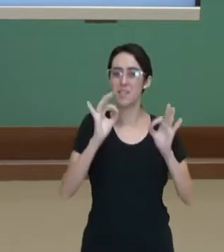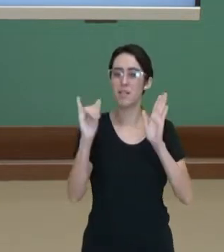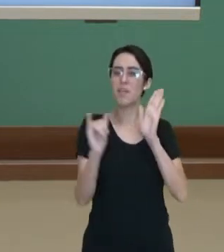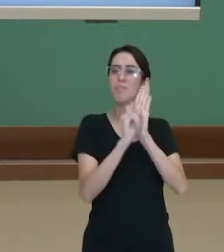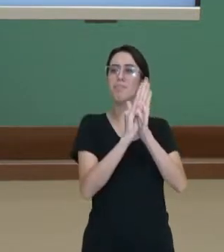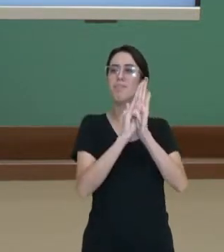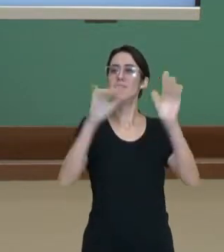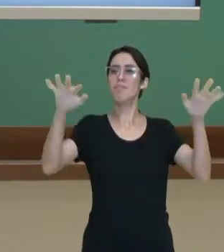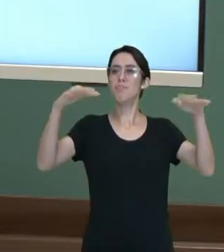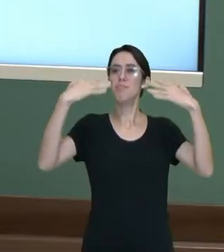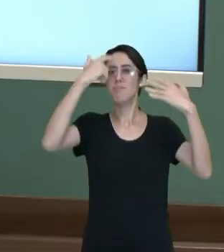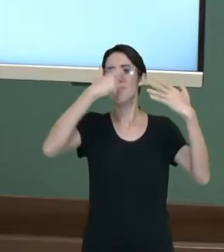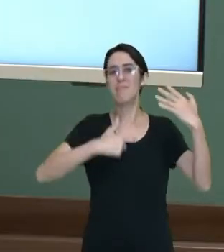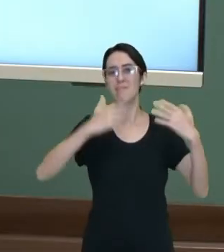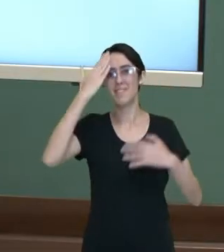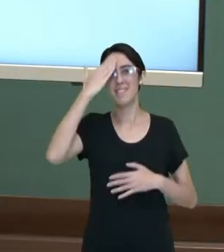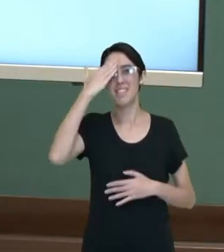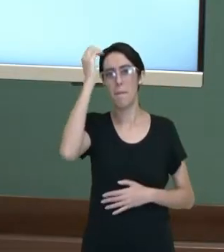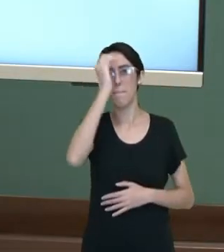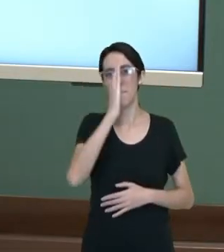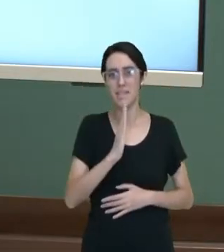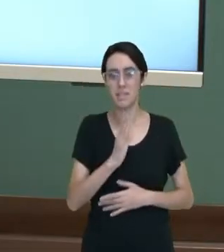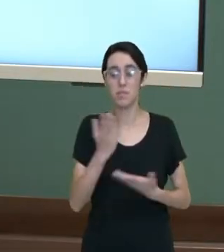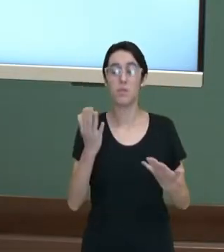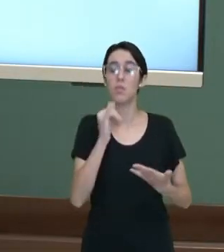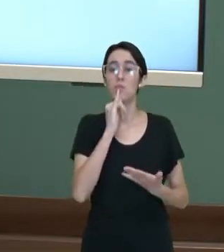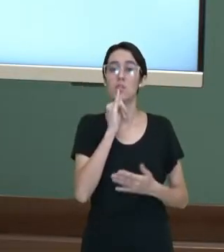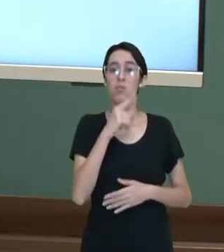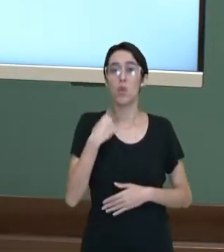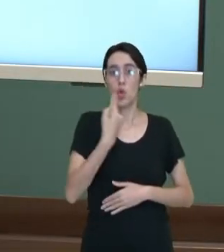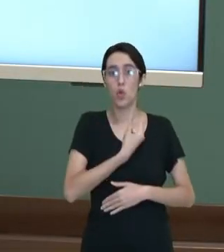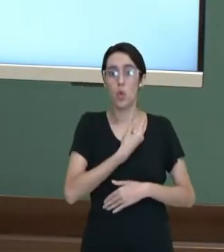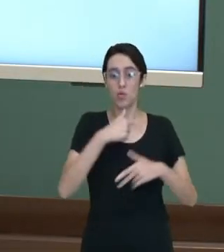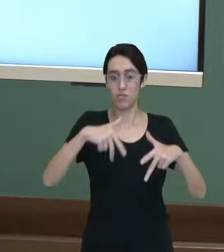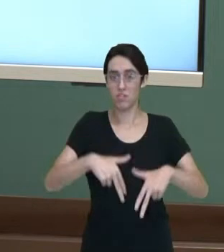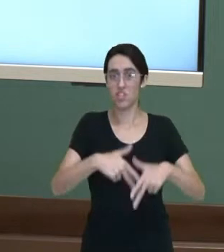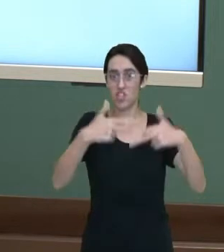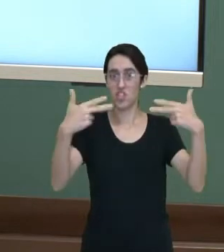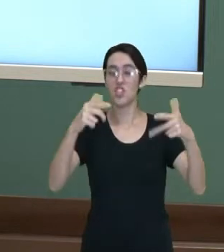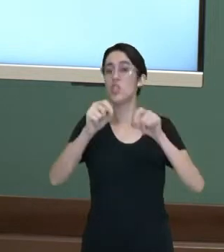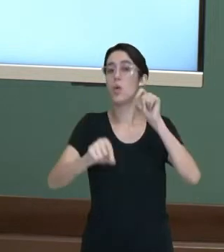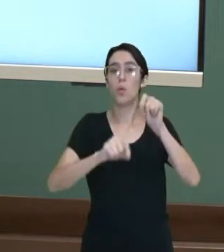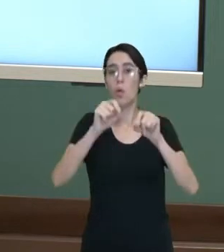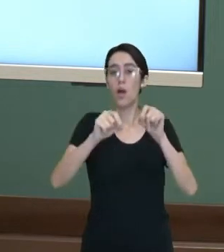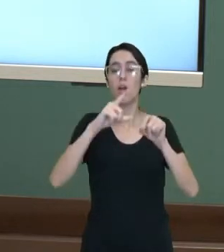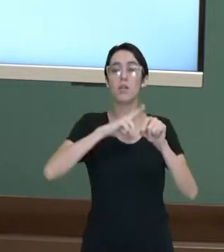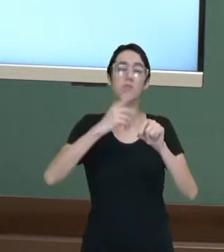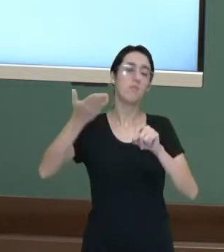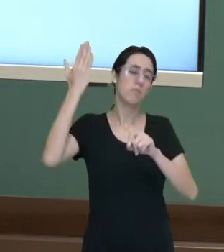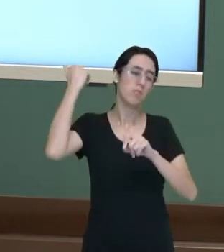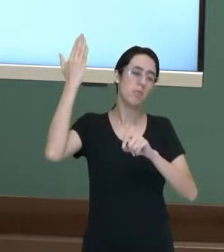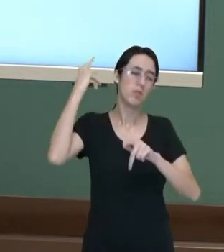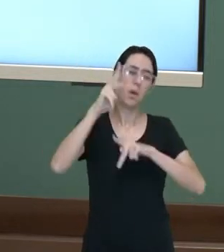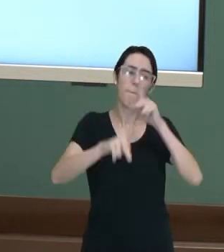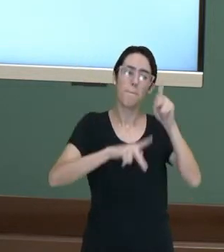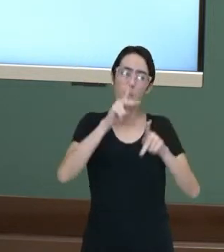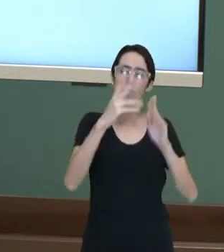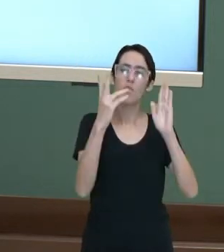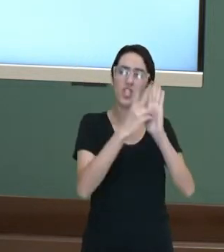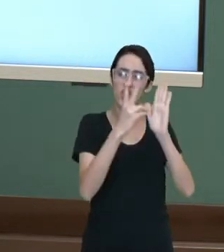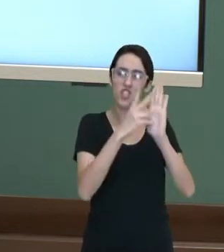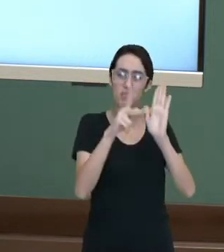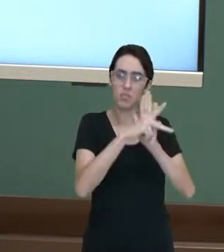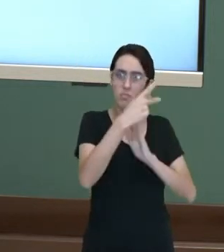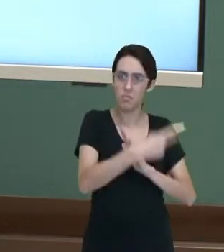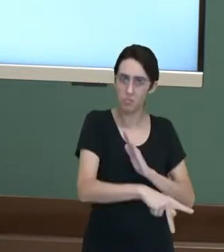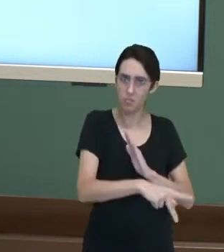mesmo? A nossa matriz étnica, por exemplo, é formada pelos povos originários, os indígenas,